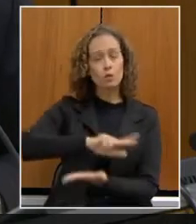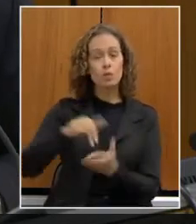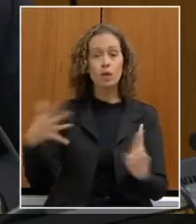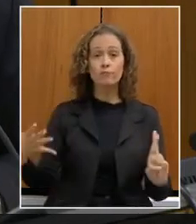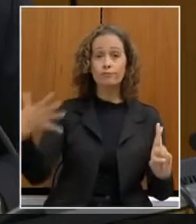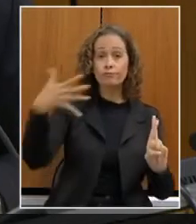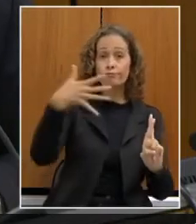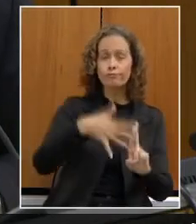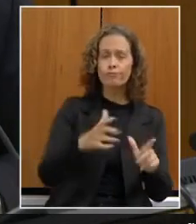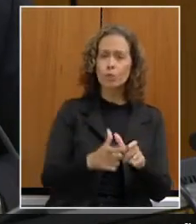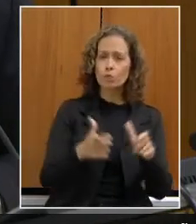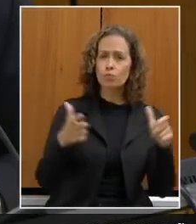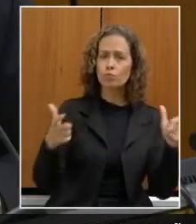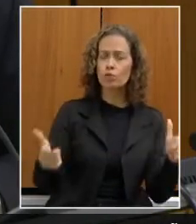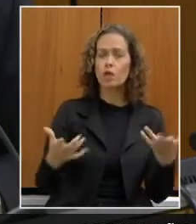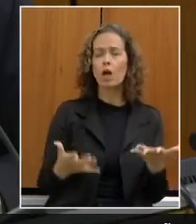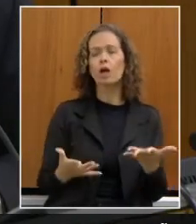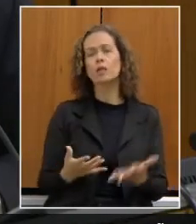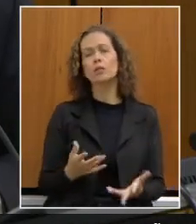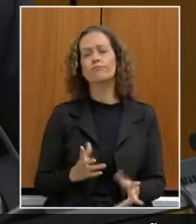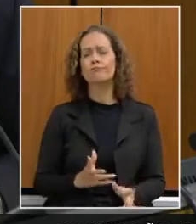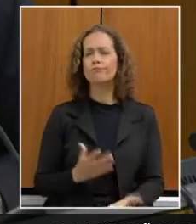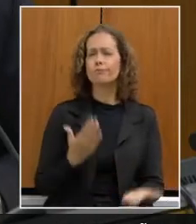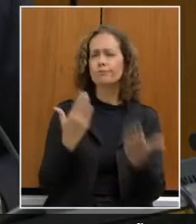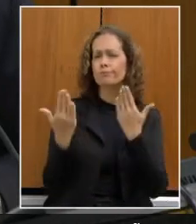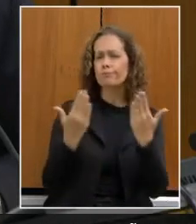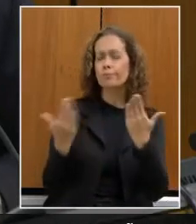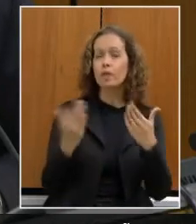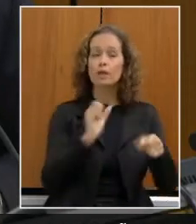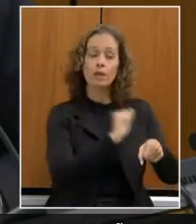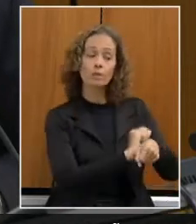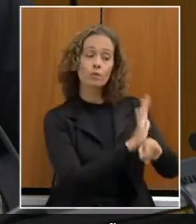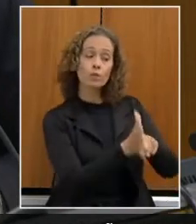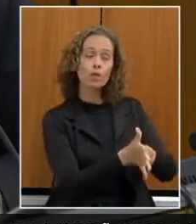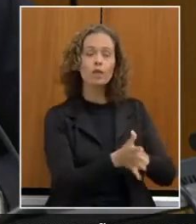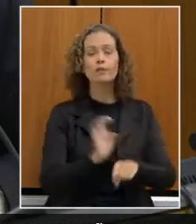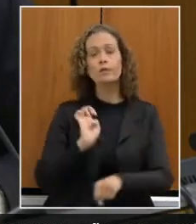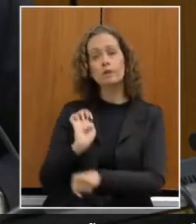macro-regional como os de Montes Claros ou até estadual eles